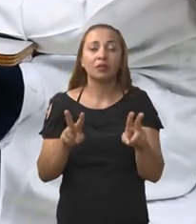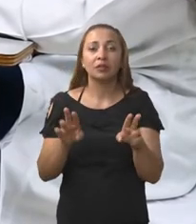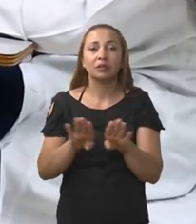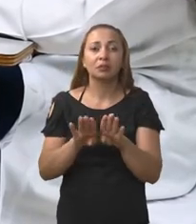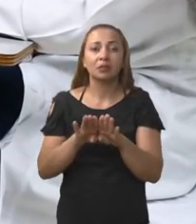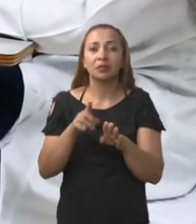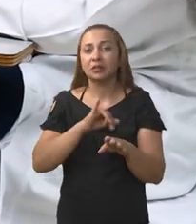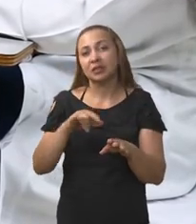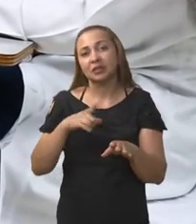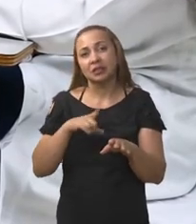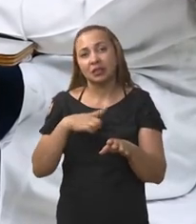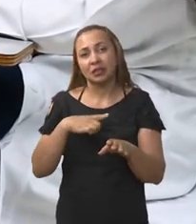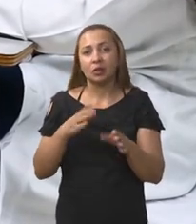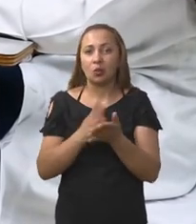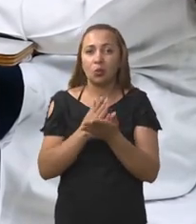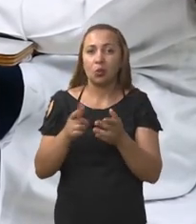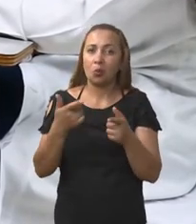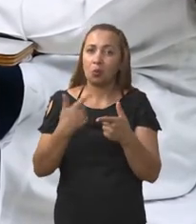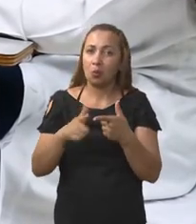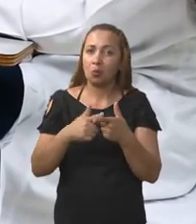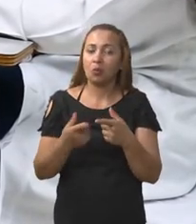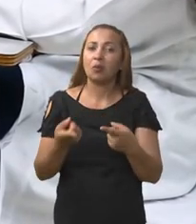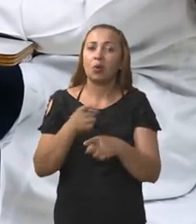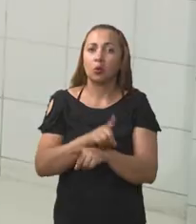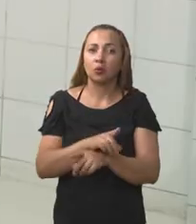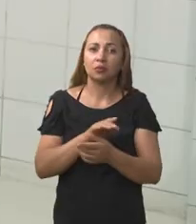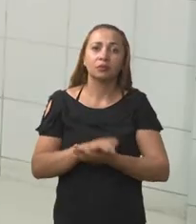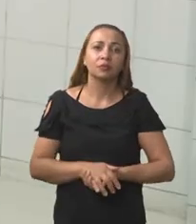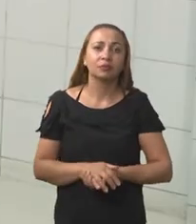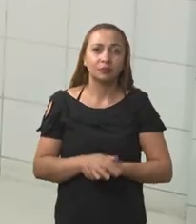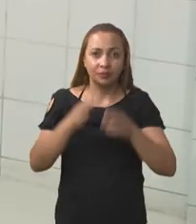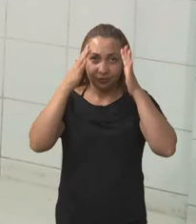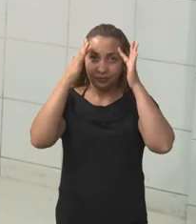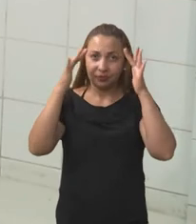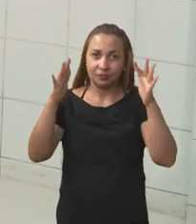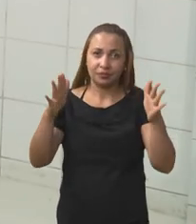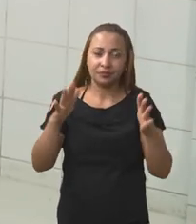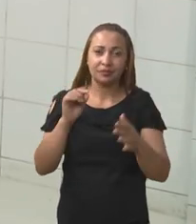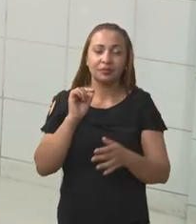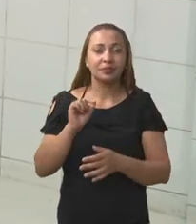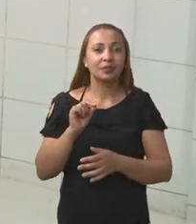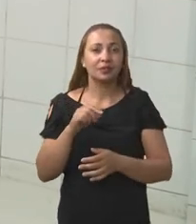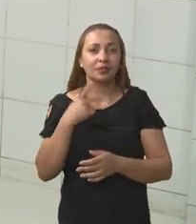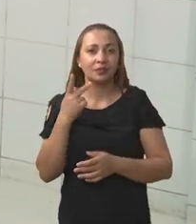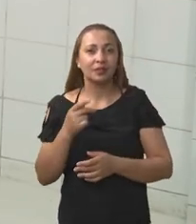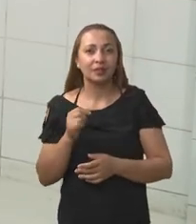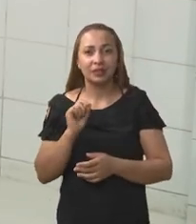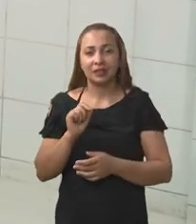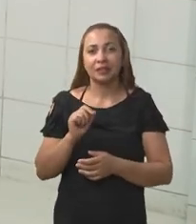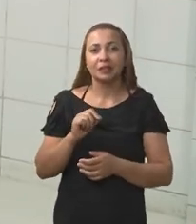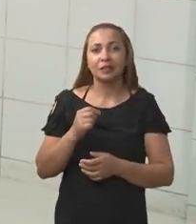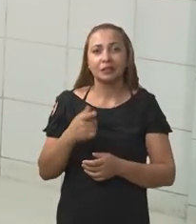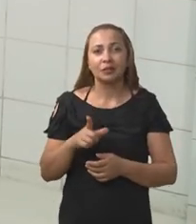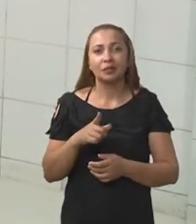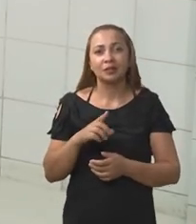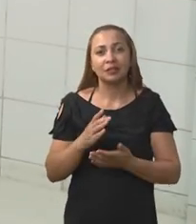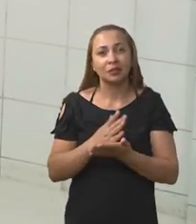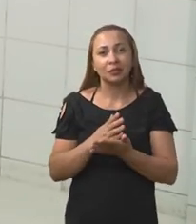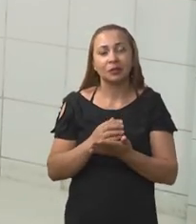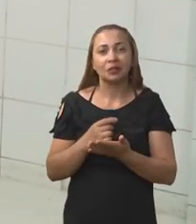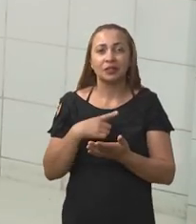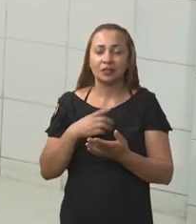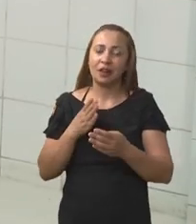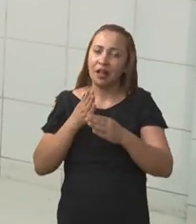efeitos adversos relatados na literatura imaginava que meus além eu imaginava que fosse ao